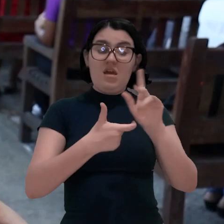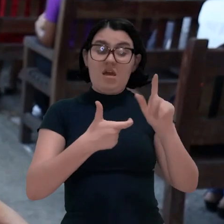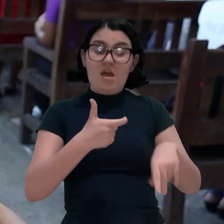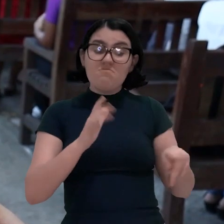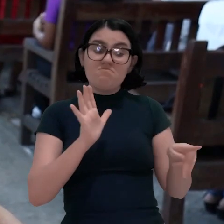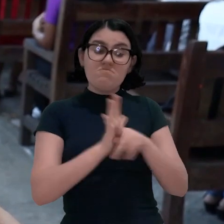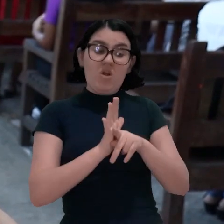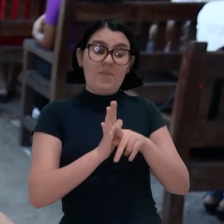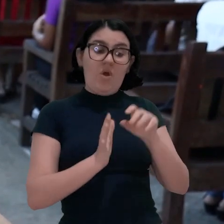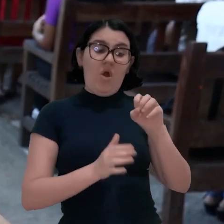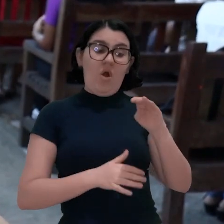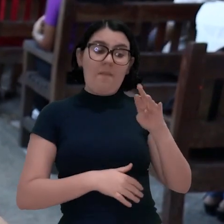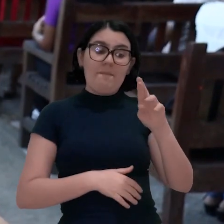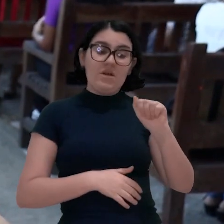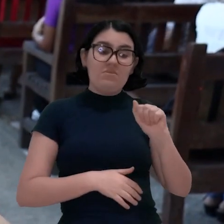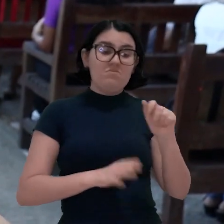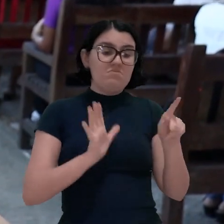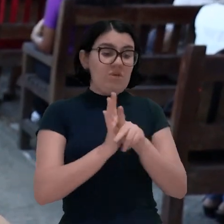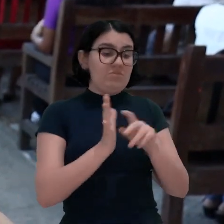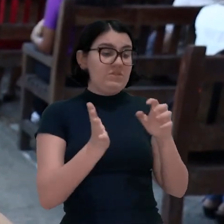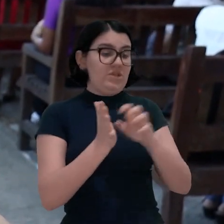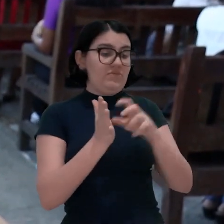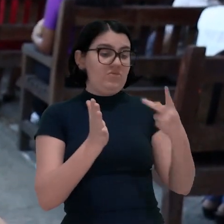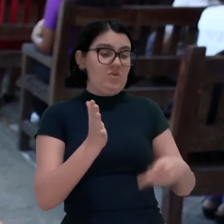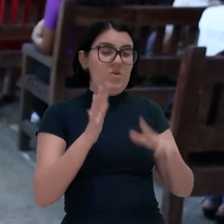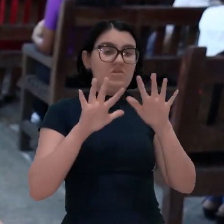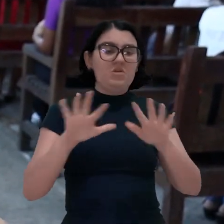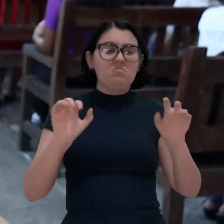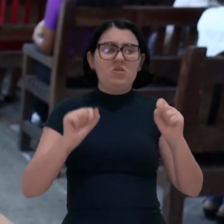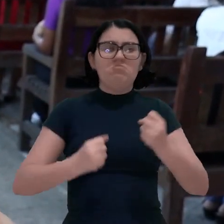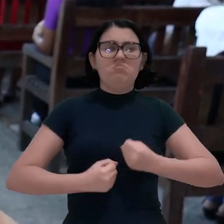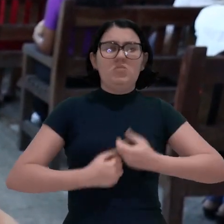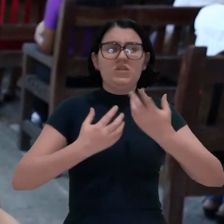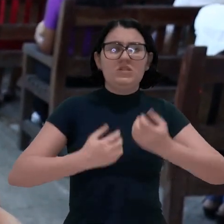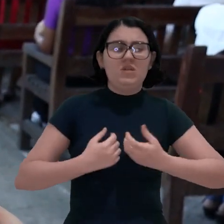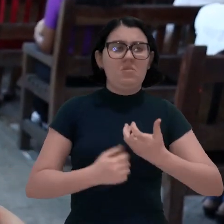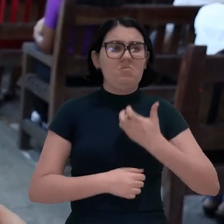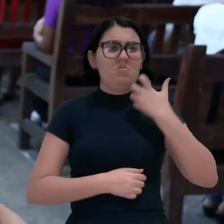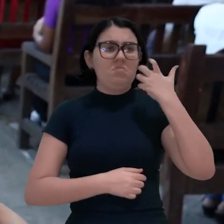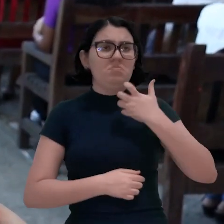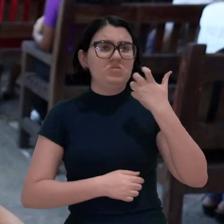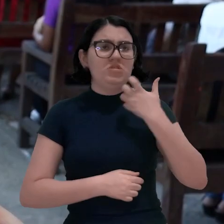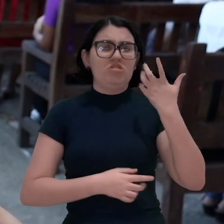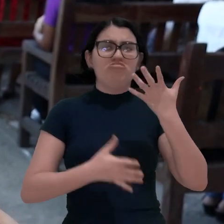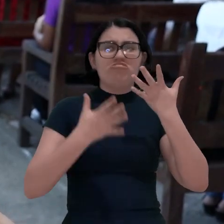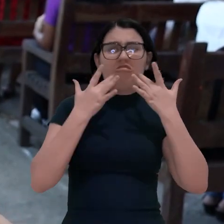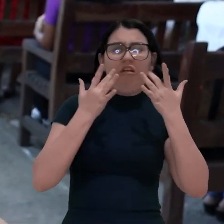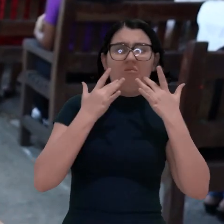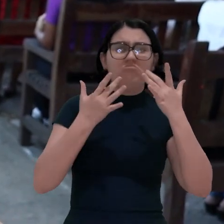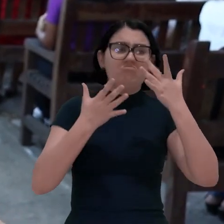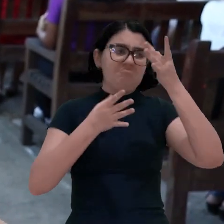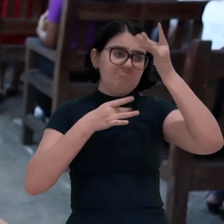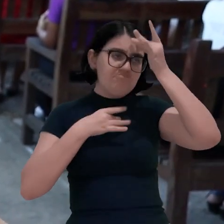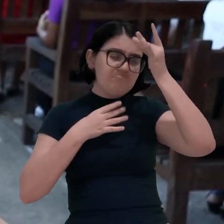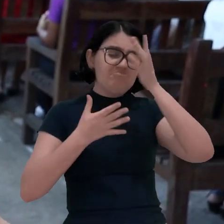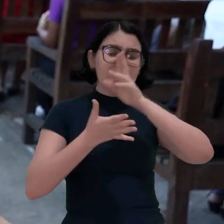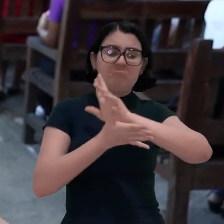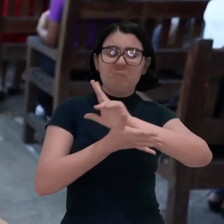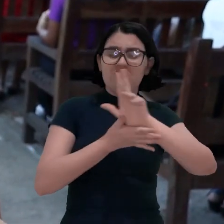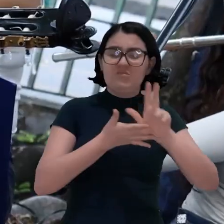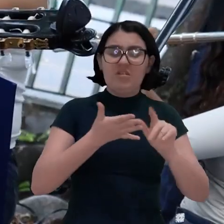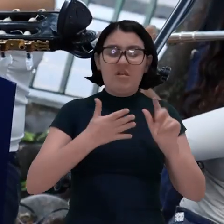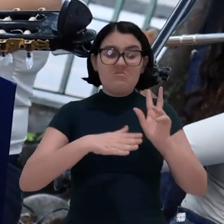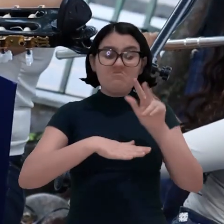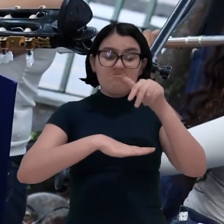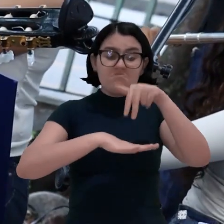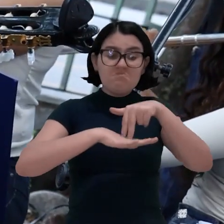alguma obra de servidor da UFC. Pode ser uma poesia, uma música, um esquete. Né?